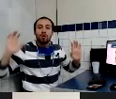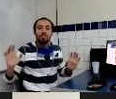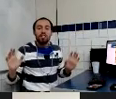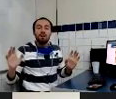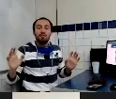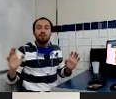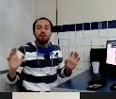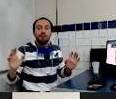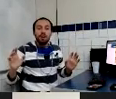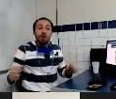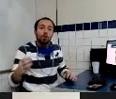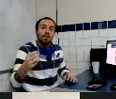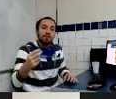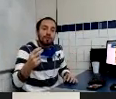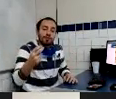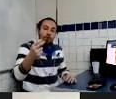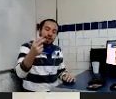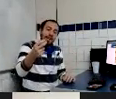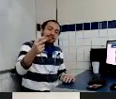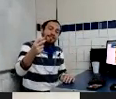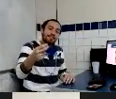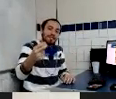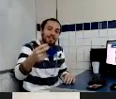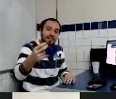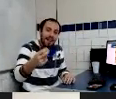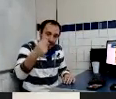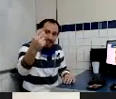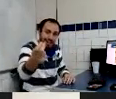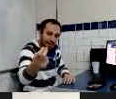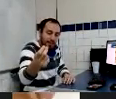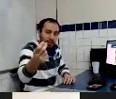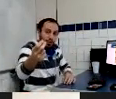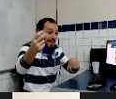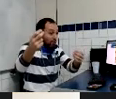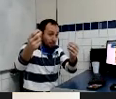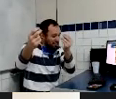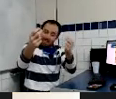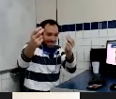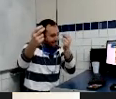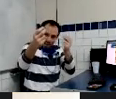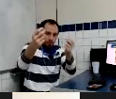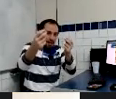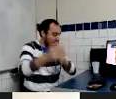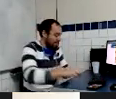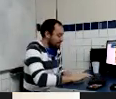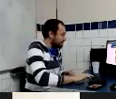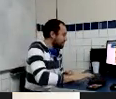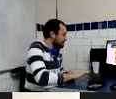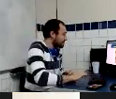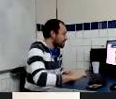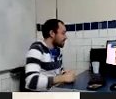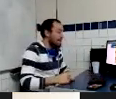você tem sobra de alimento. Com isso, o que a civilização sedentária ganha do que a nômade não tem?